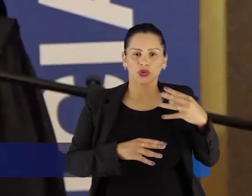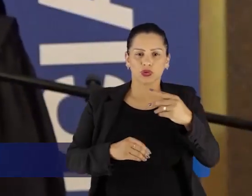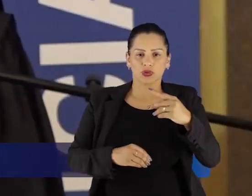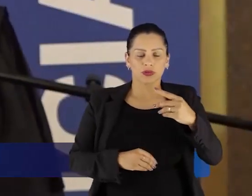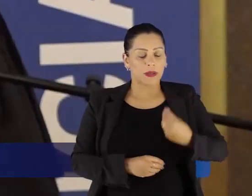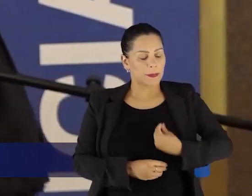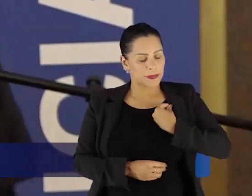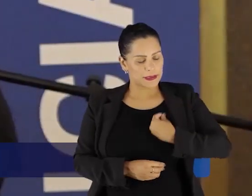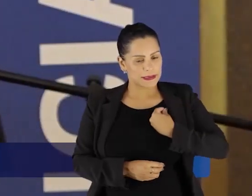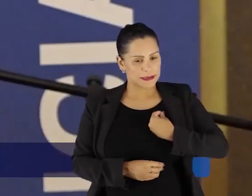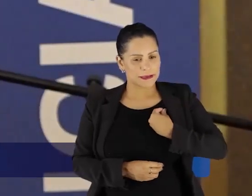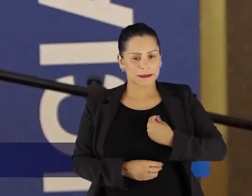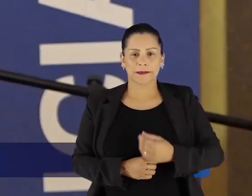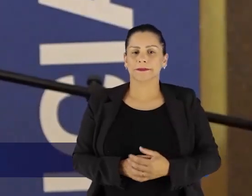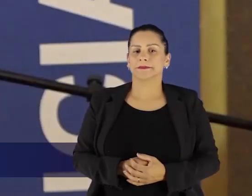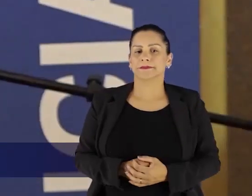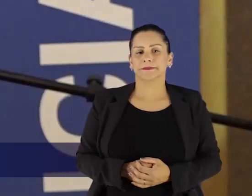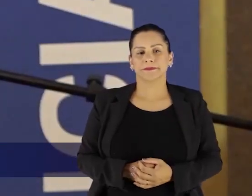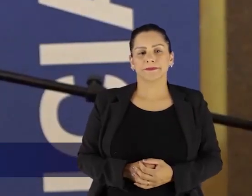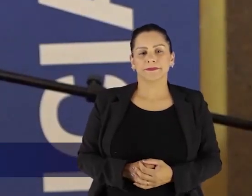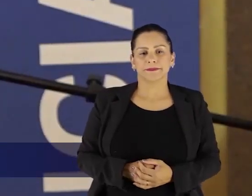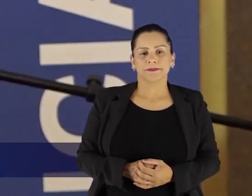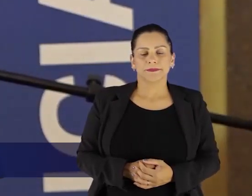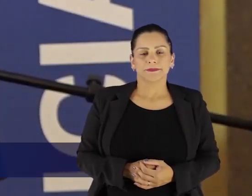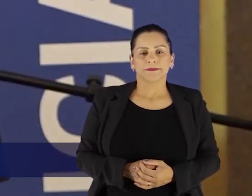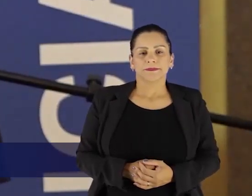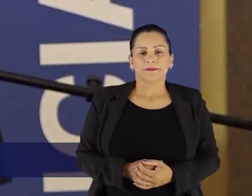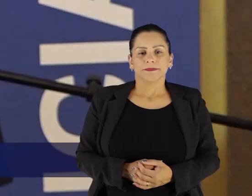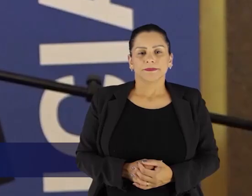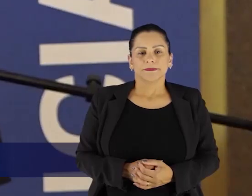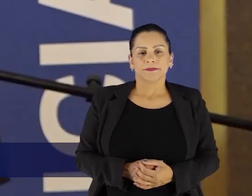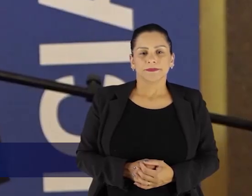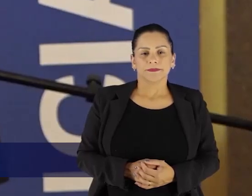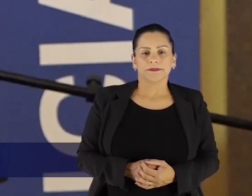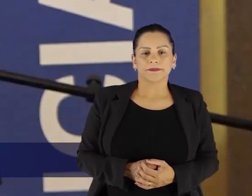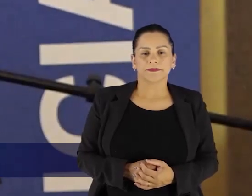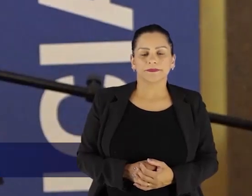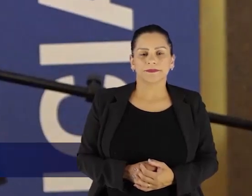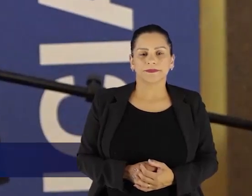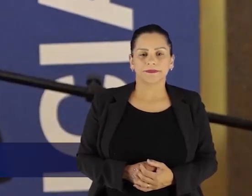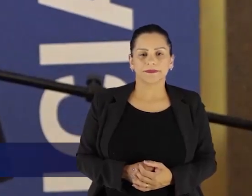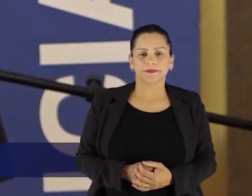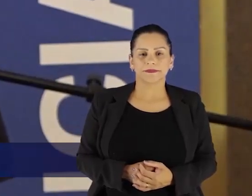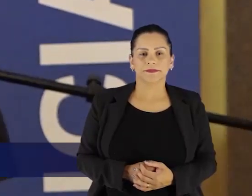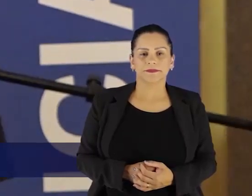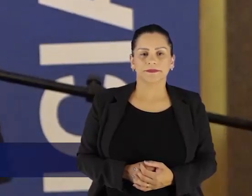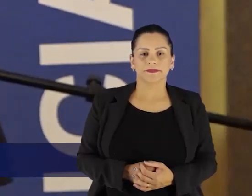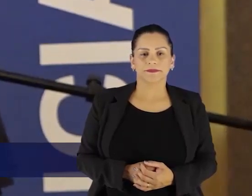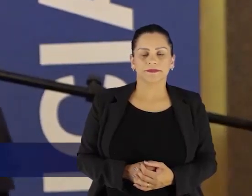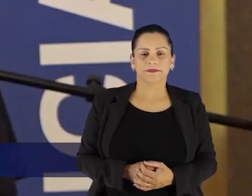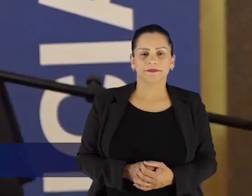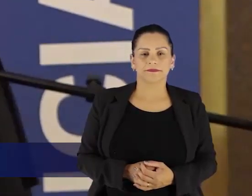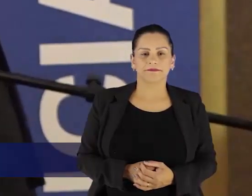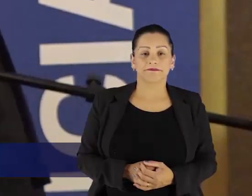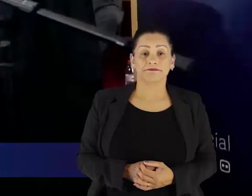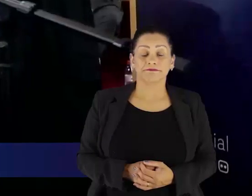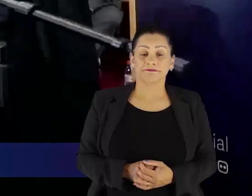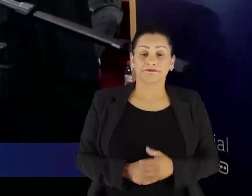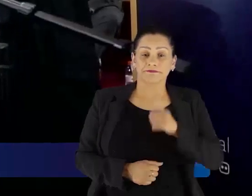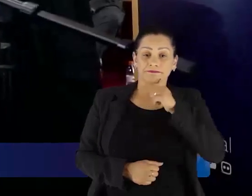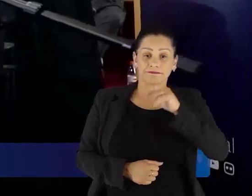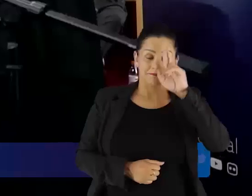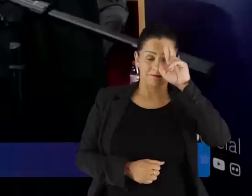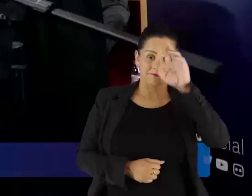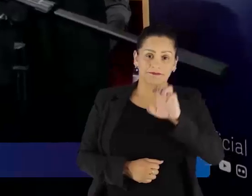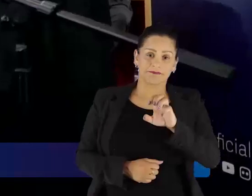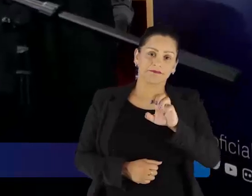militares presentes desculpe a E aí o choro início para